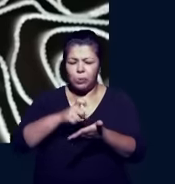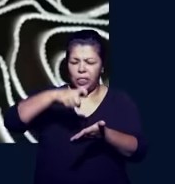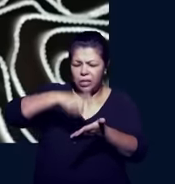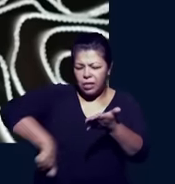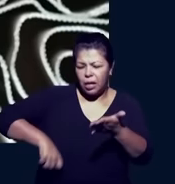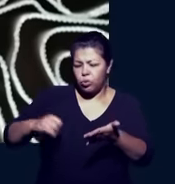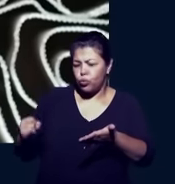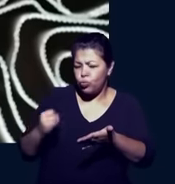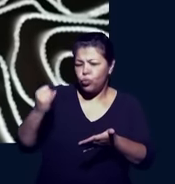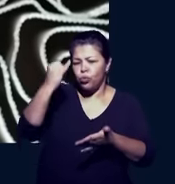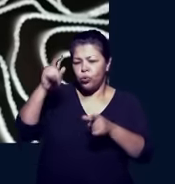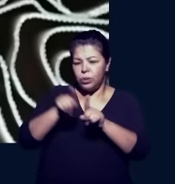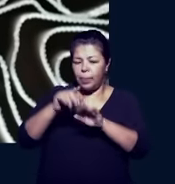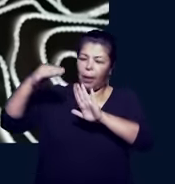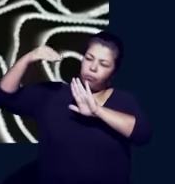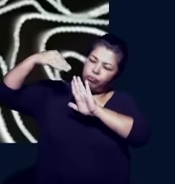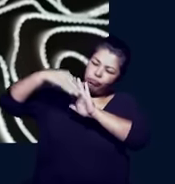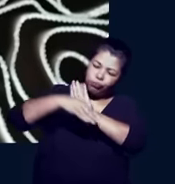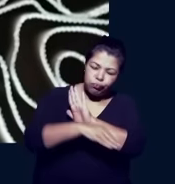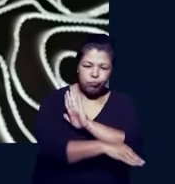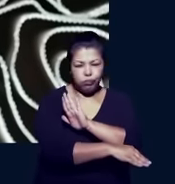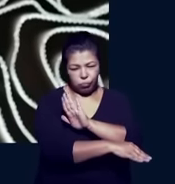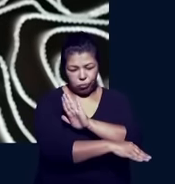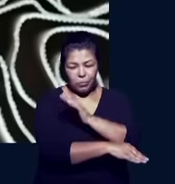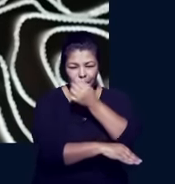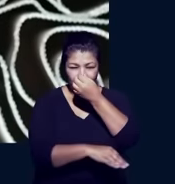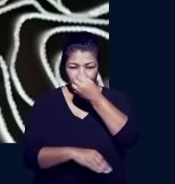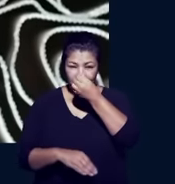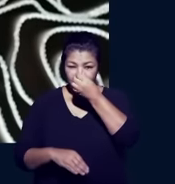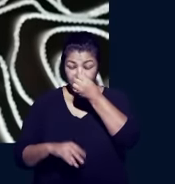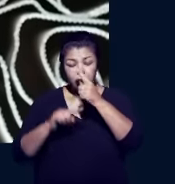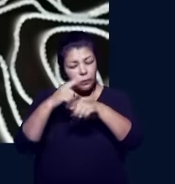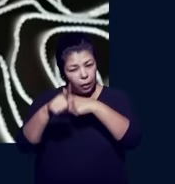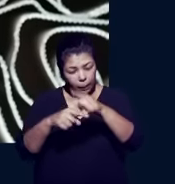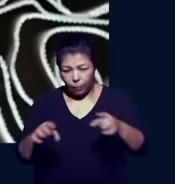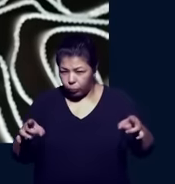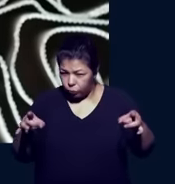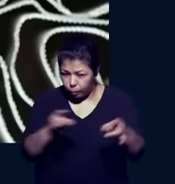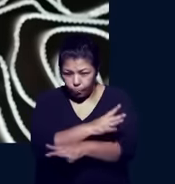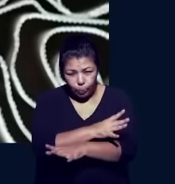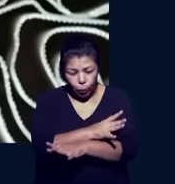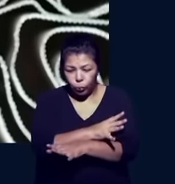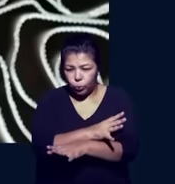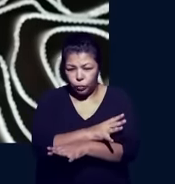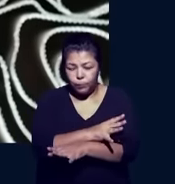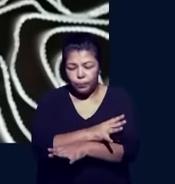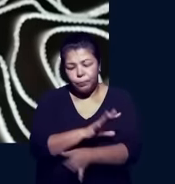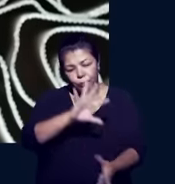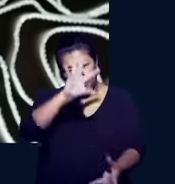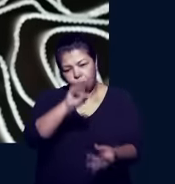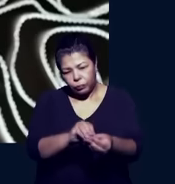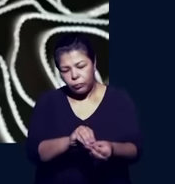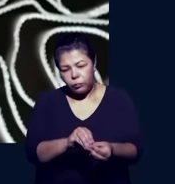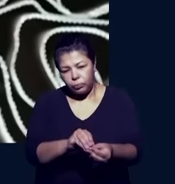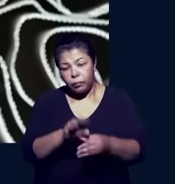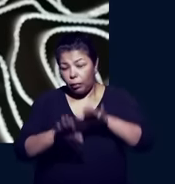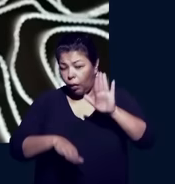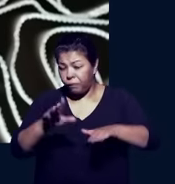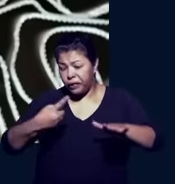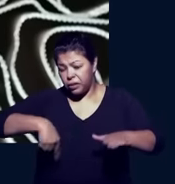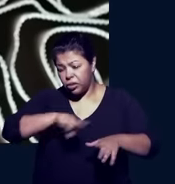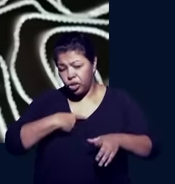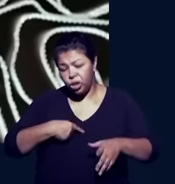eventual expectativa de queda de juros mais à frente quando o Fed concluí que passou o ciclo de aperto Pode ser que a gente veja curva